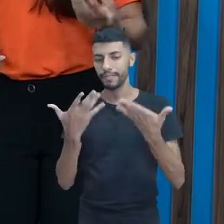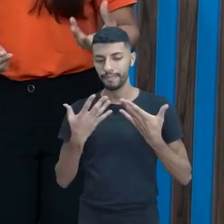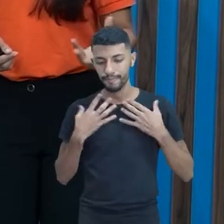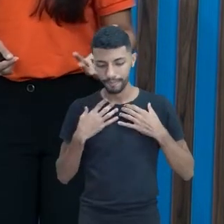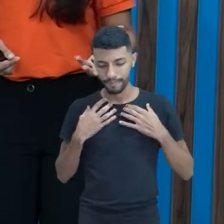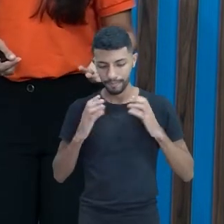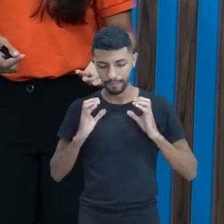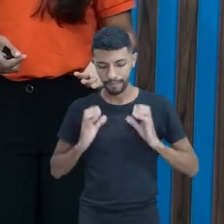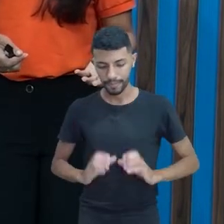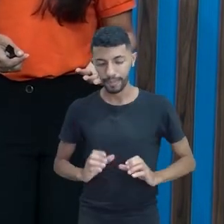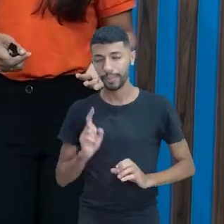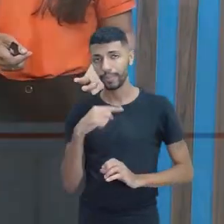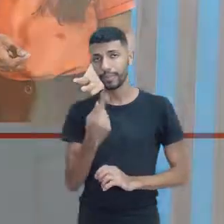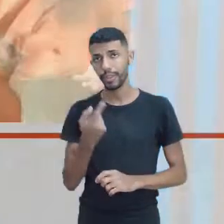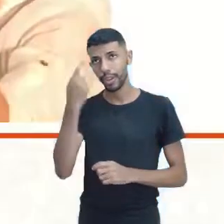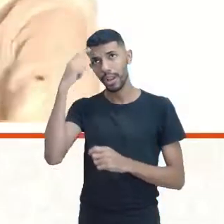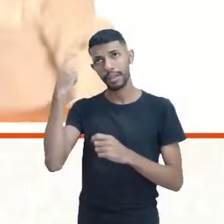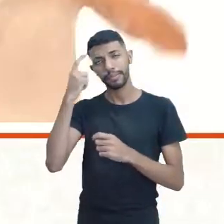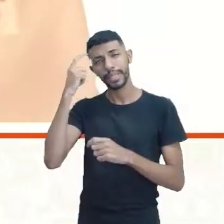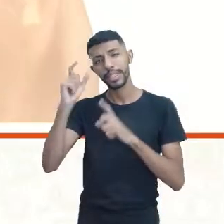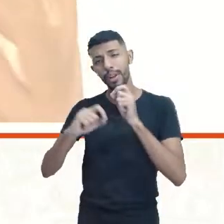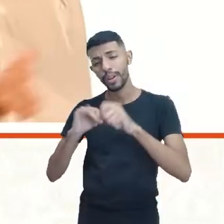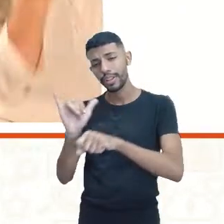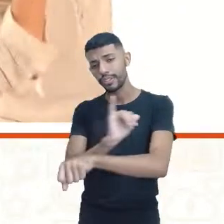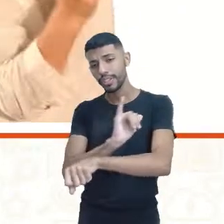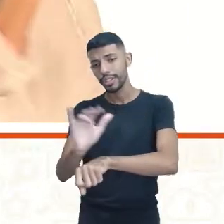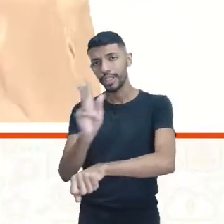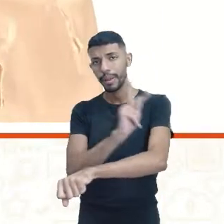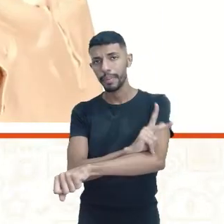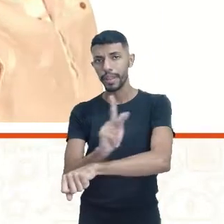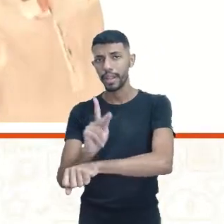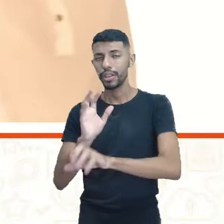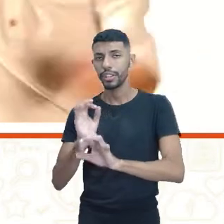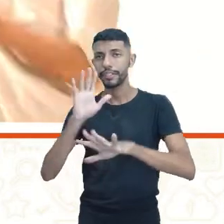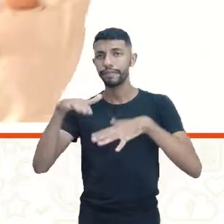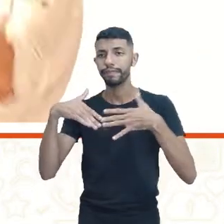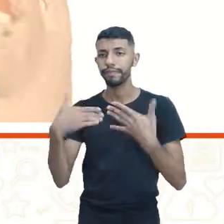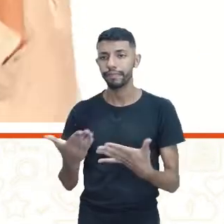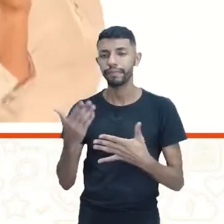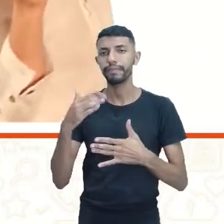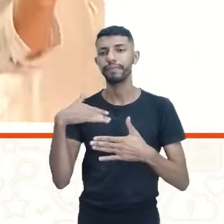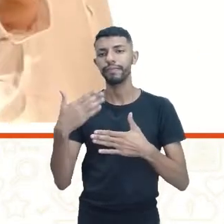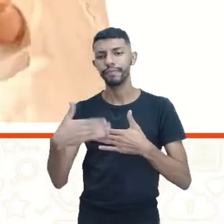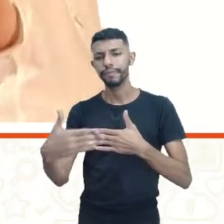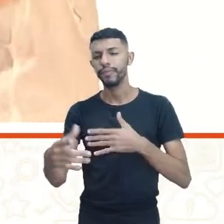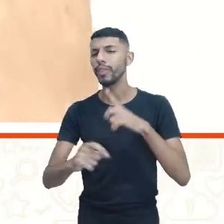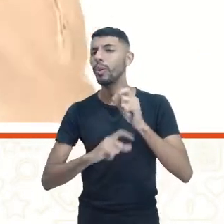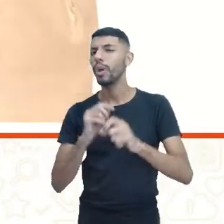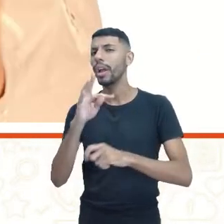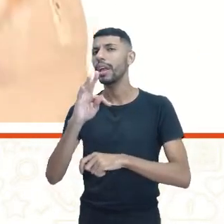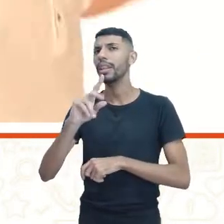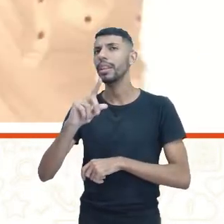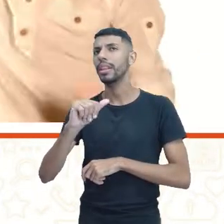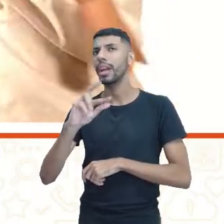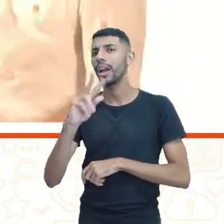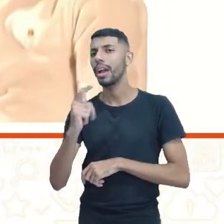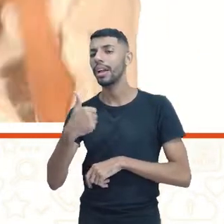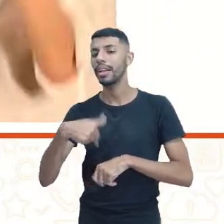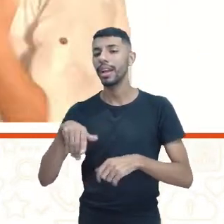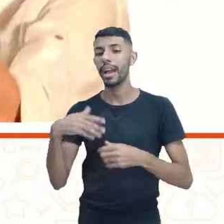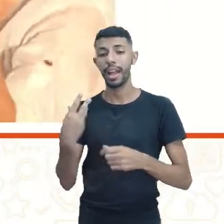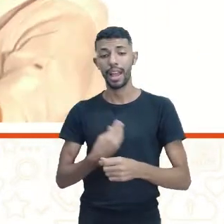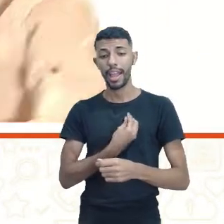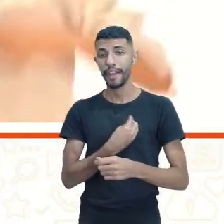gente possa pensar em estratégias pedagógicas. Então, frequentemente, o TDAH acompanha a pessoa durante a vida